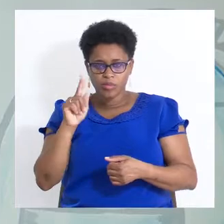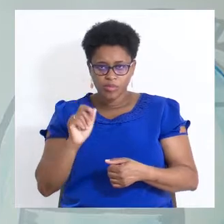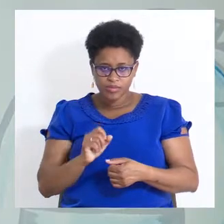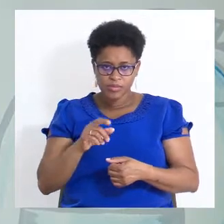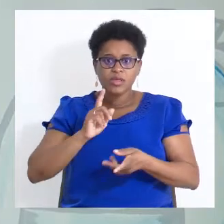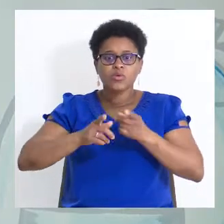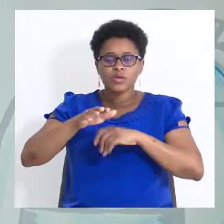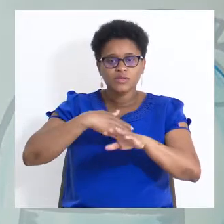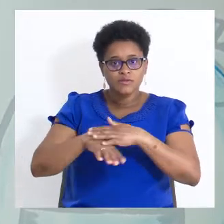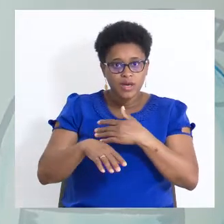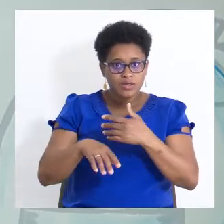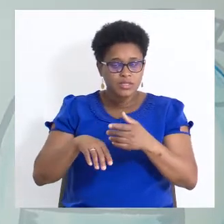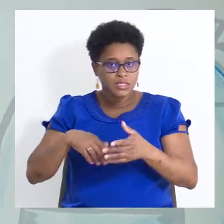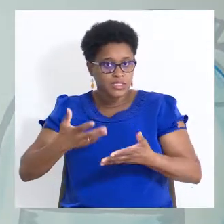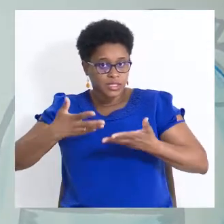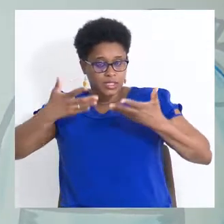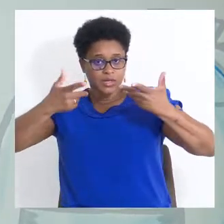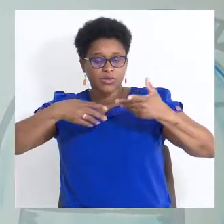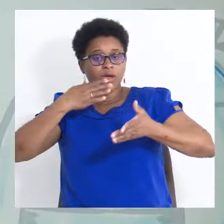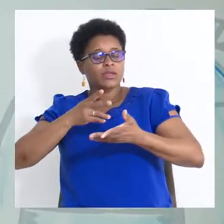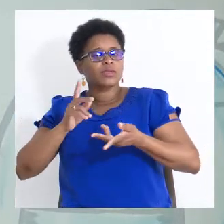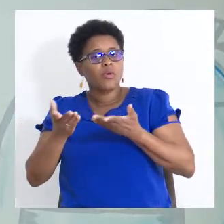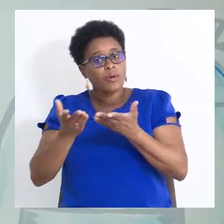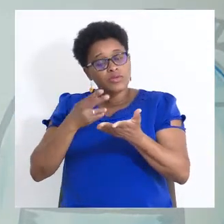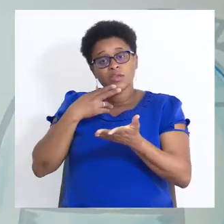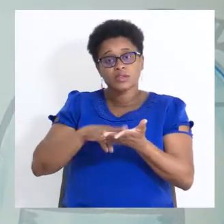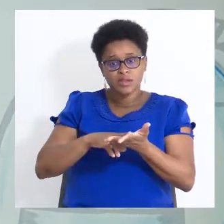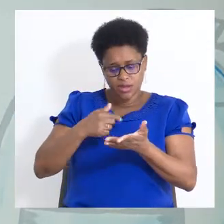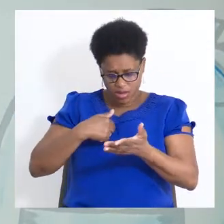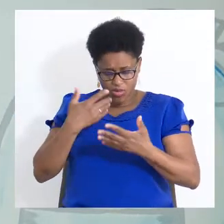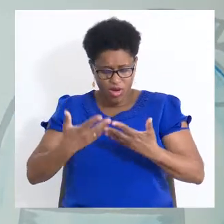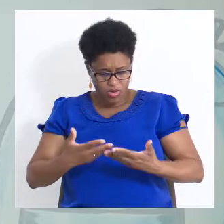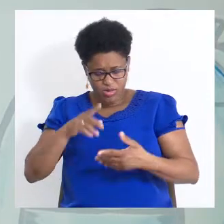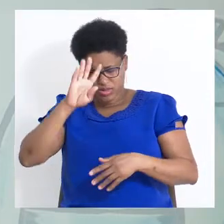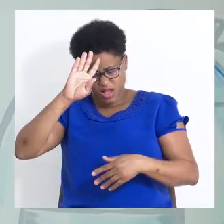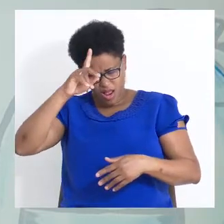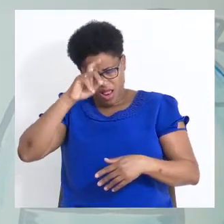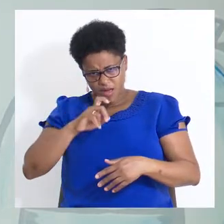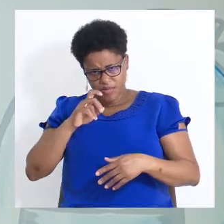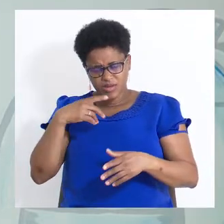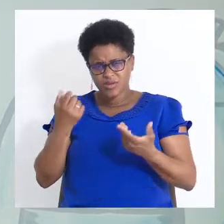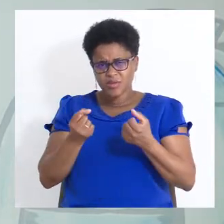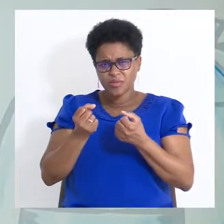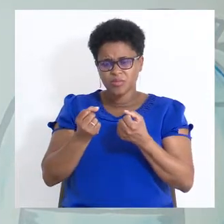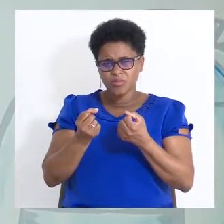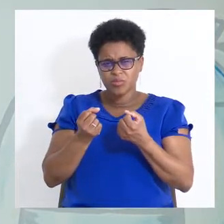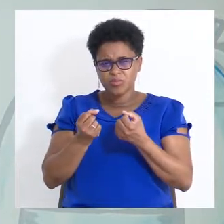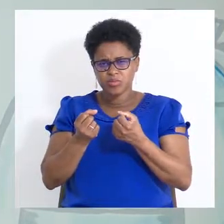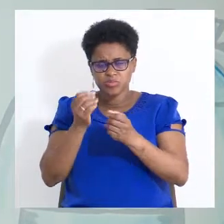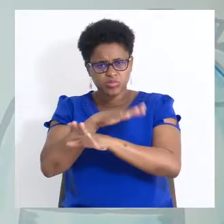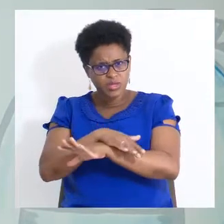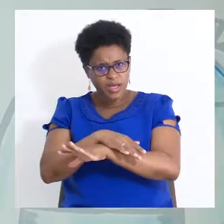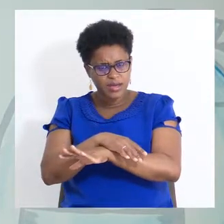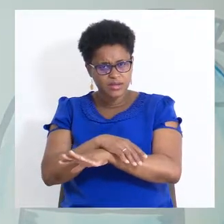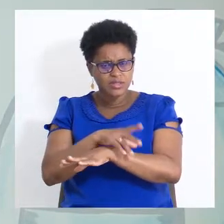se faz de exagero com a realidade. Eu agora estou a lembrar numa certa publicidade, eu vi uma publicidade de um